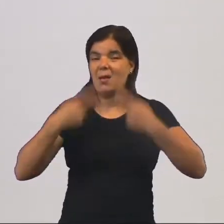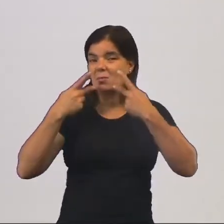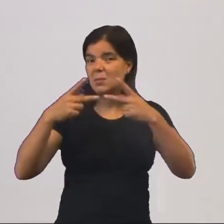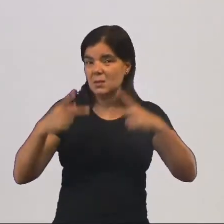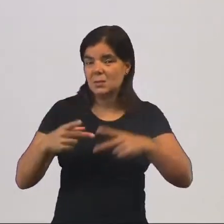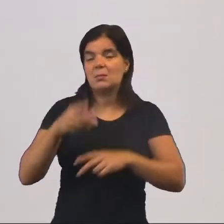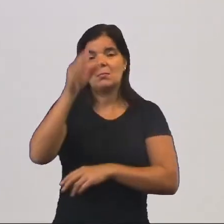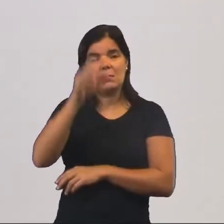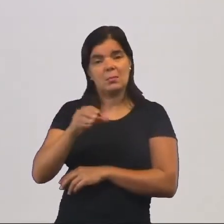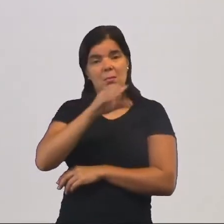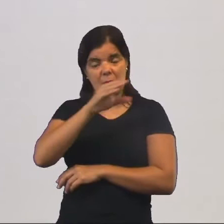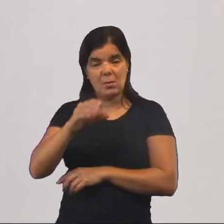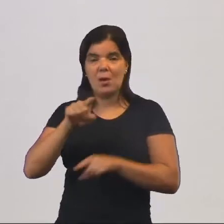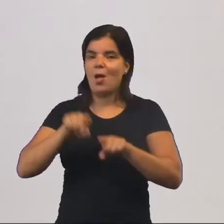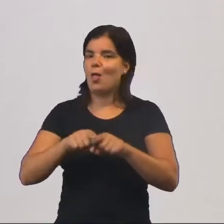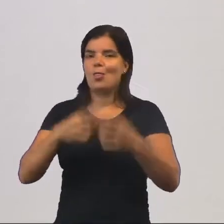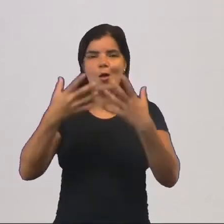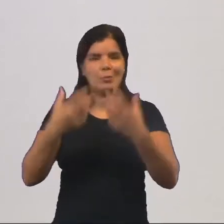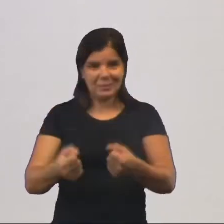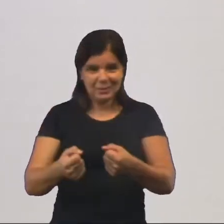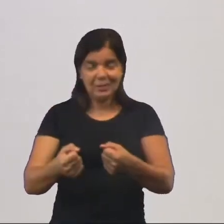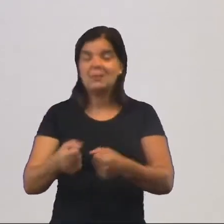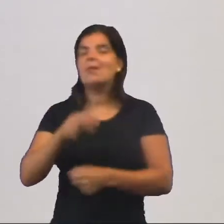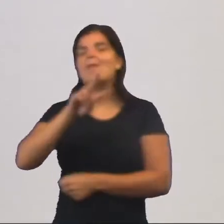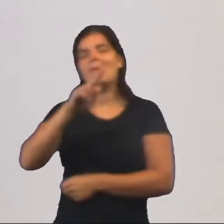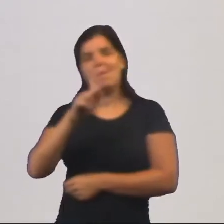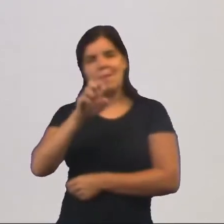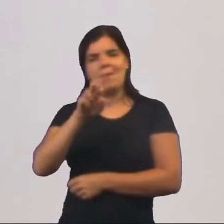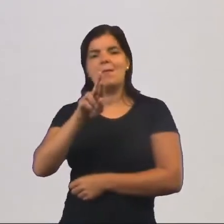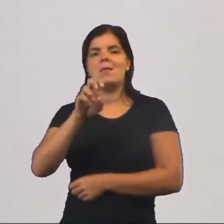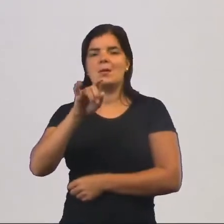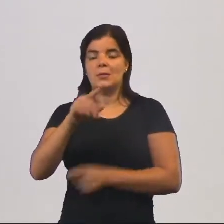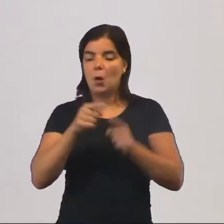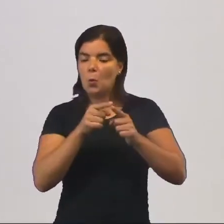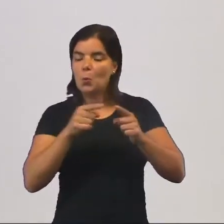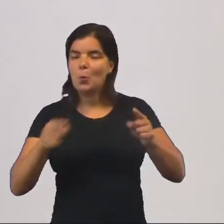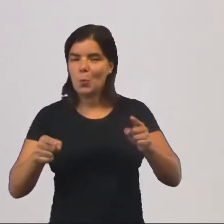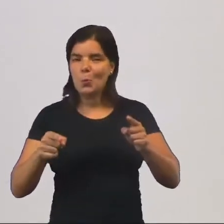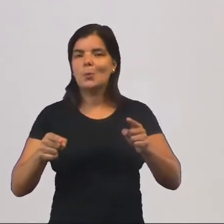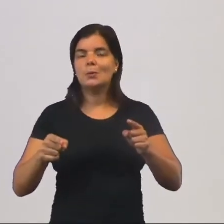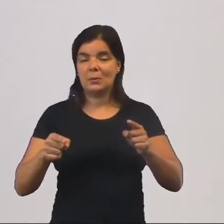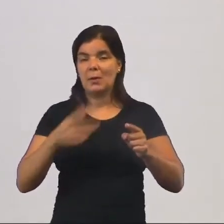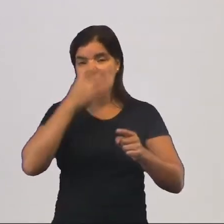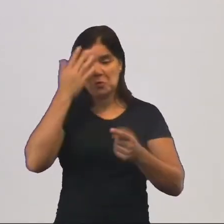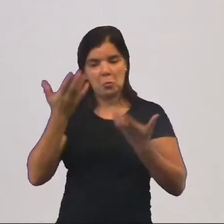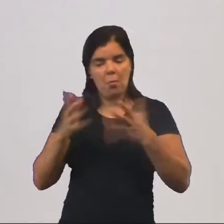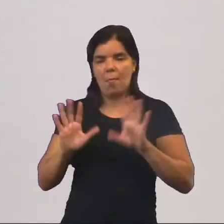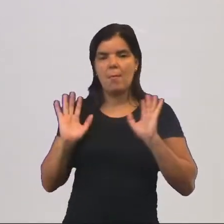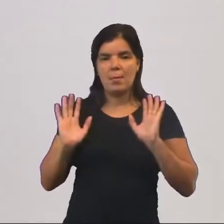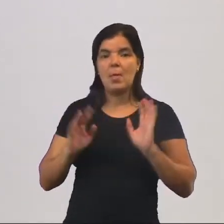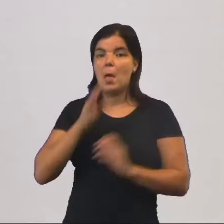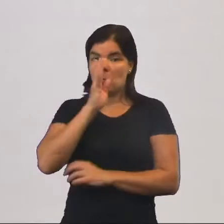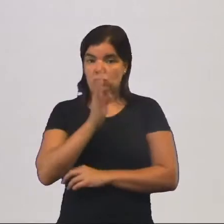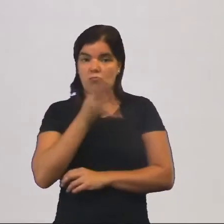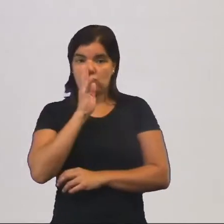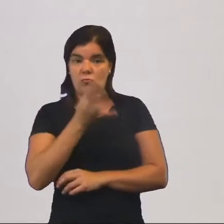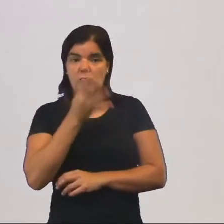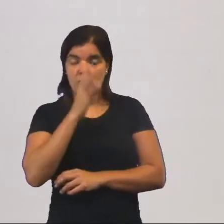Católica era considerado heresia. E durante esse período, as pessoas consideradas hereges, elas eram